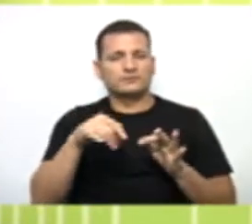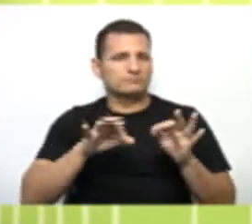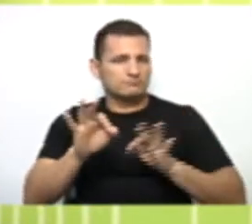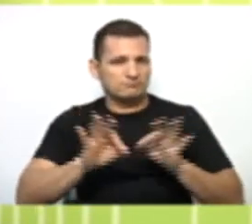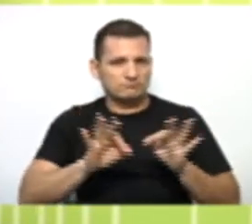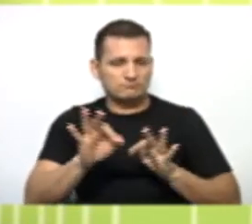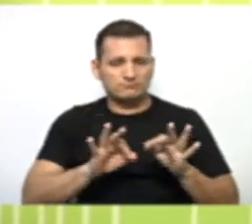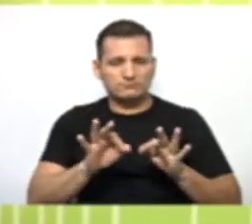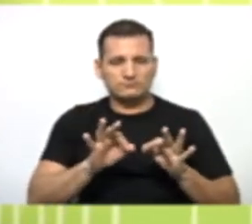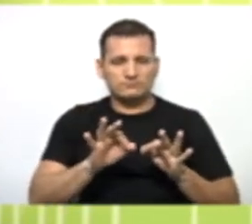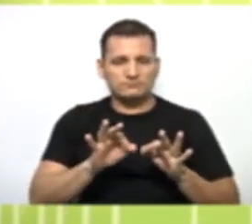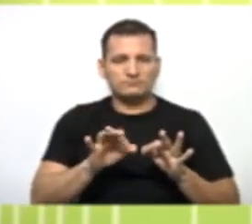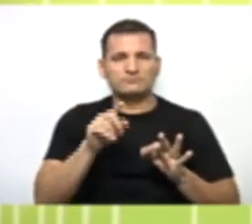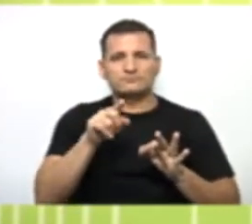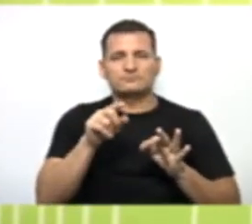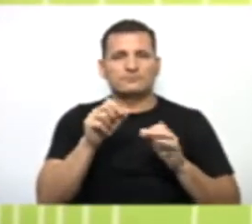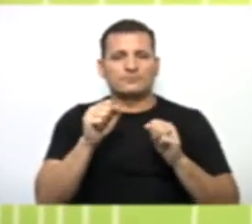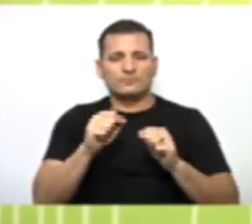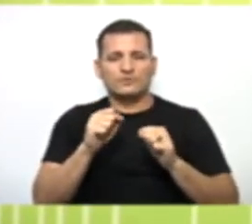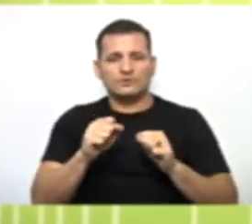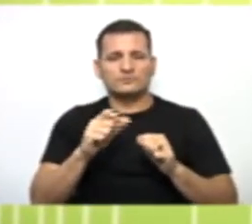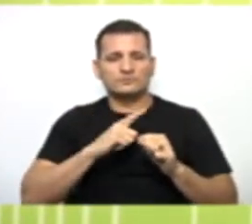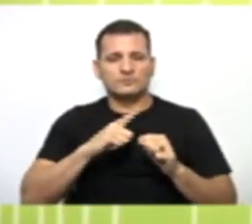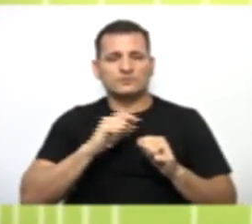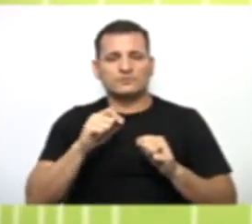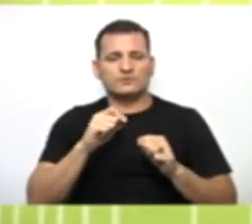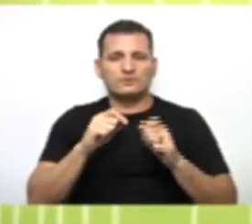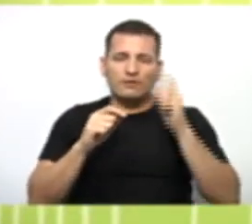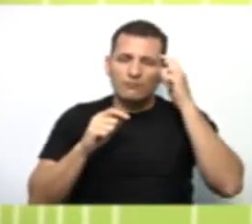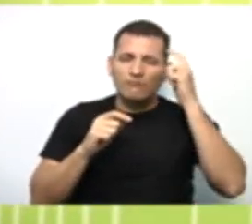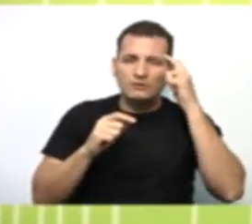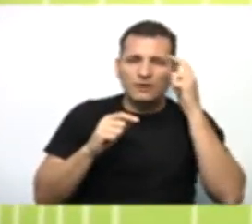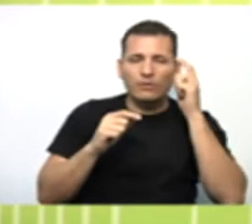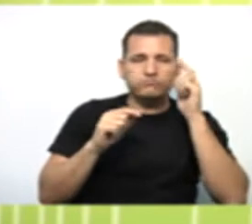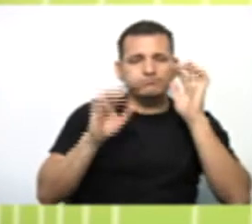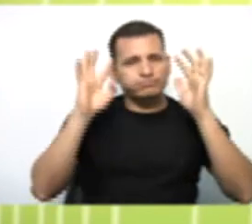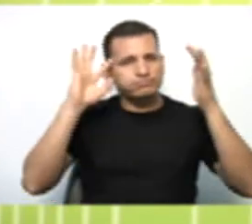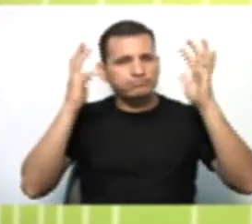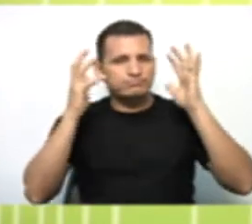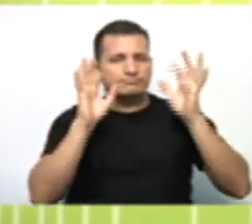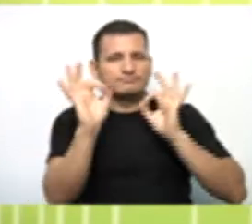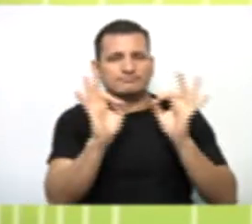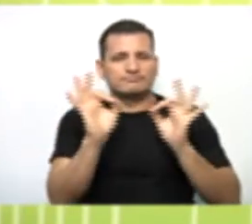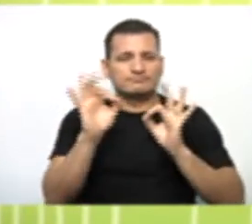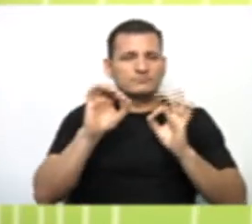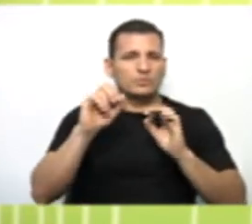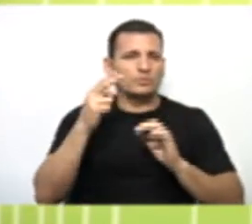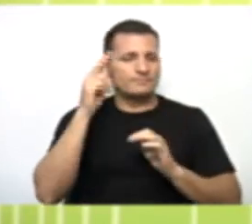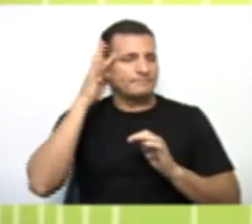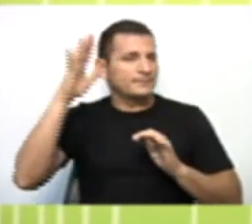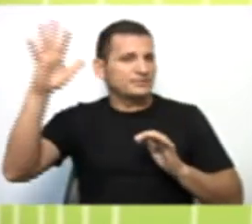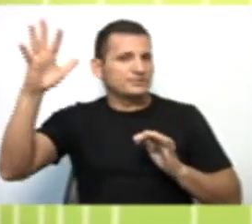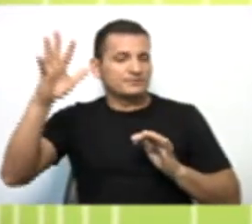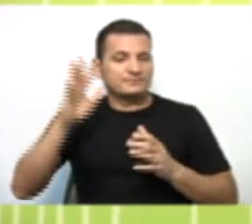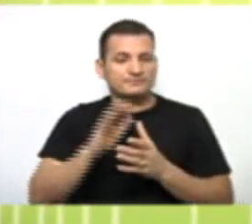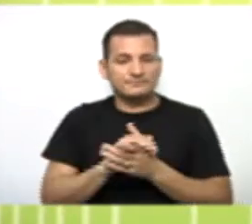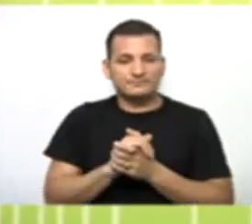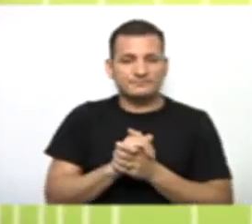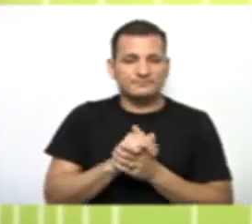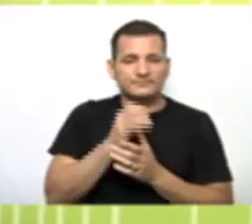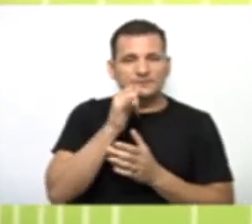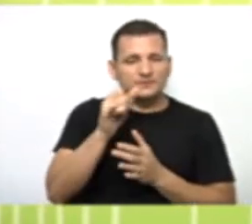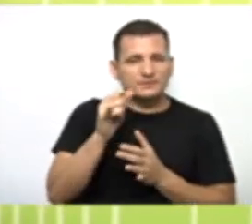pode criar mapas mentais, ou quadros mentais, ou imaginar. Vem cá, se